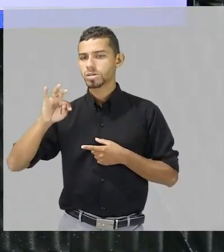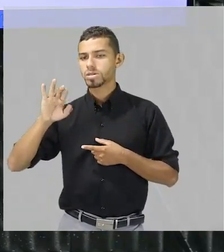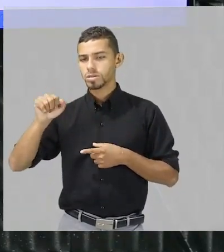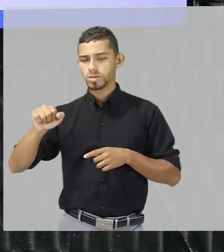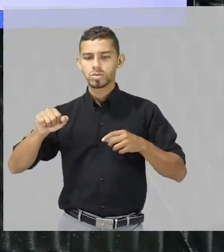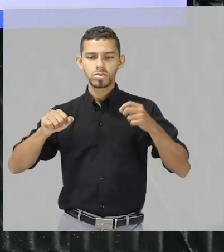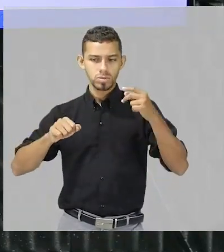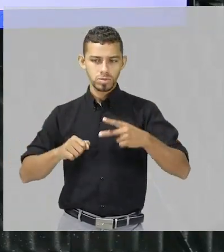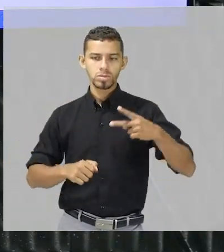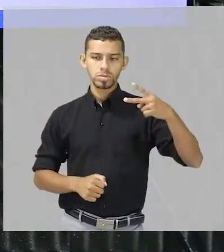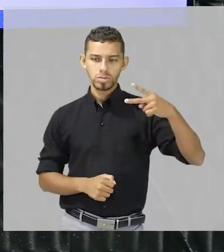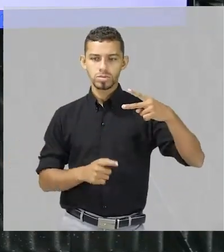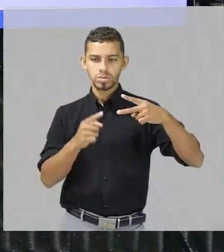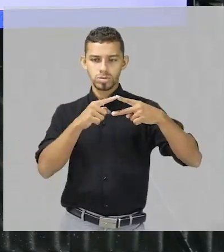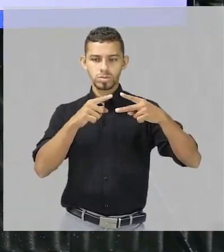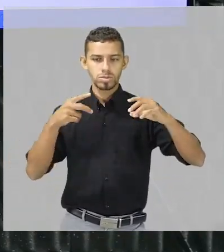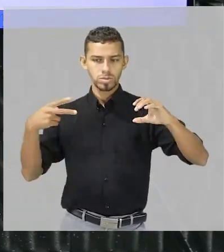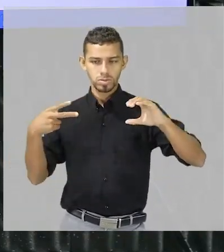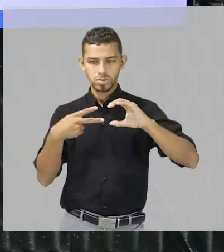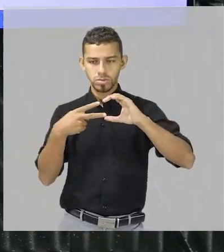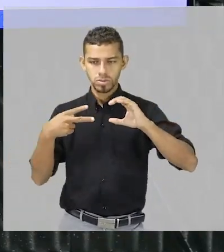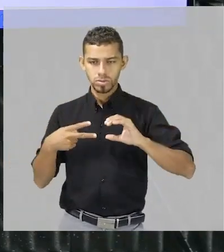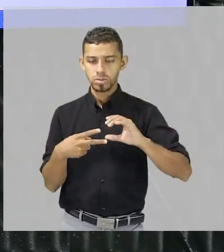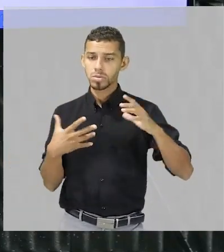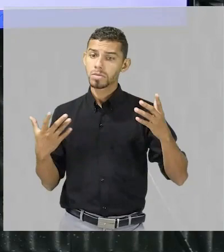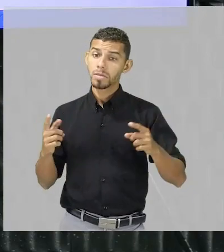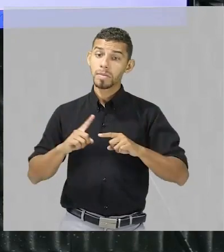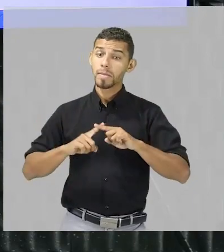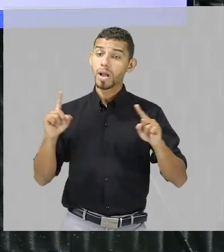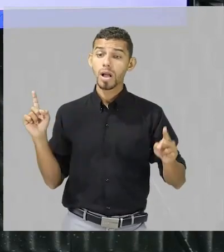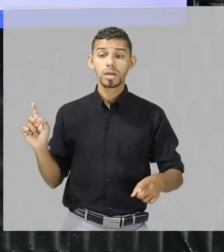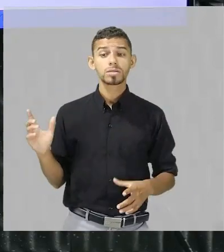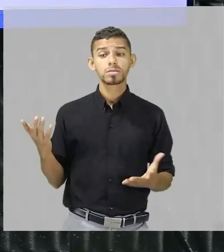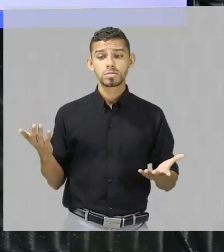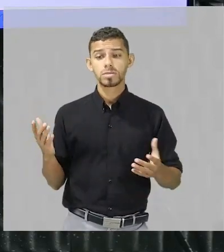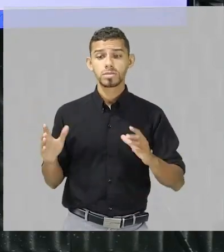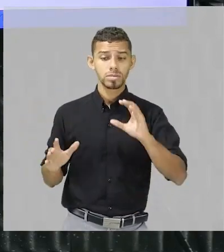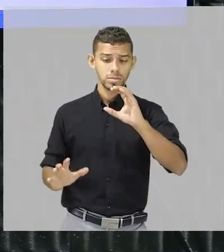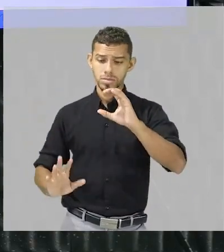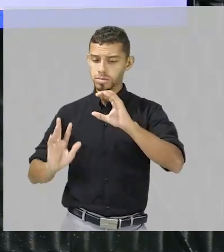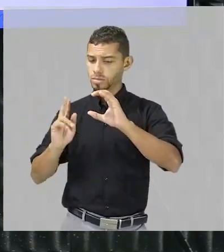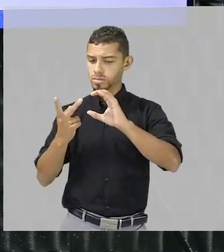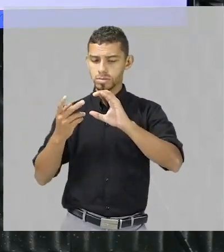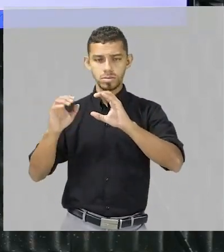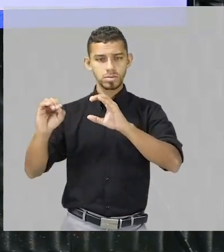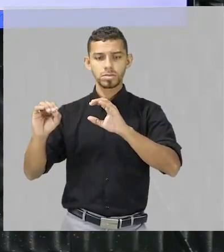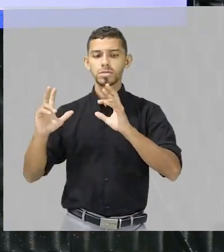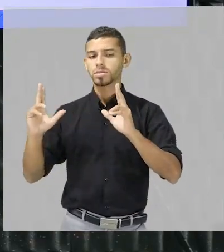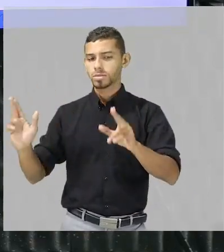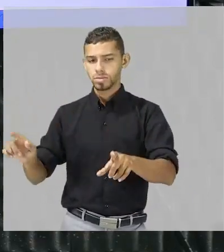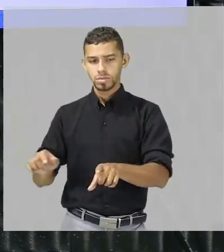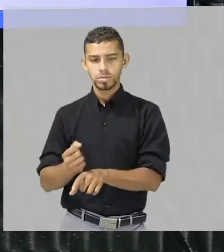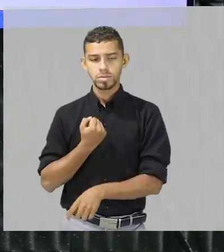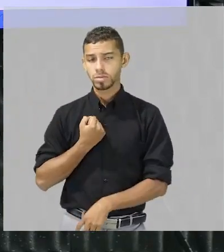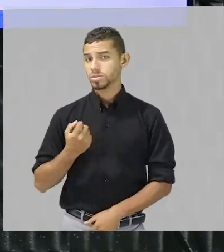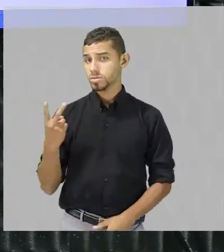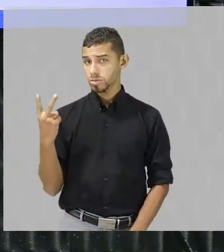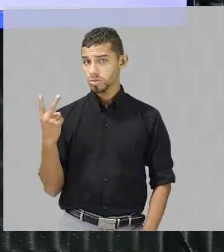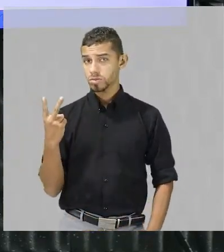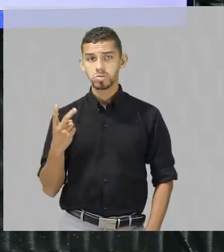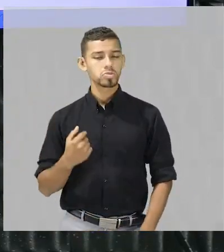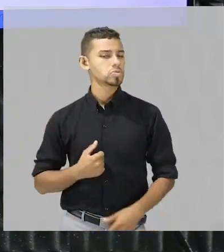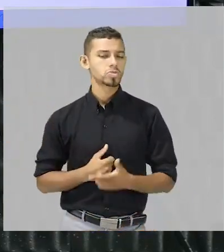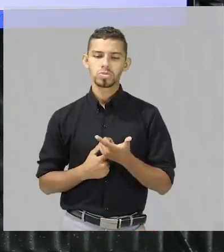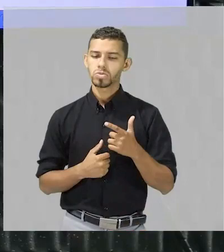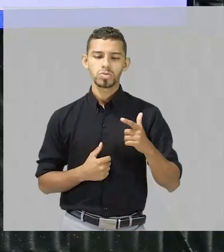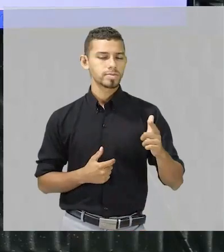de uma ligação dupla, mas olha só, esse CHO, assim como no composto